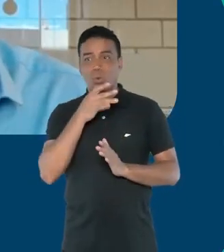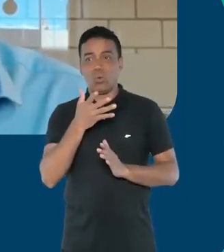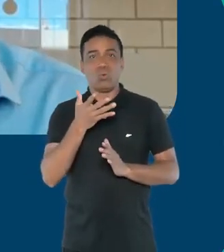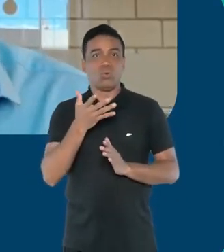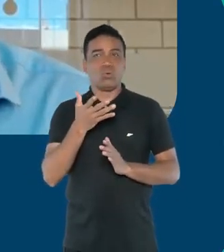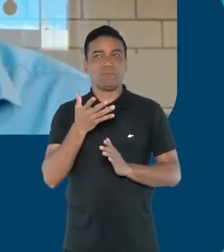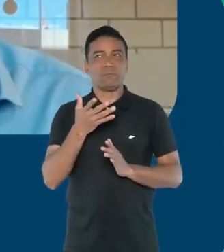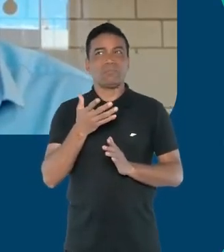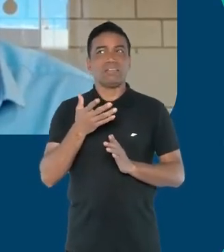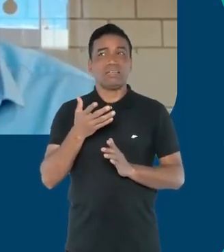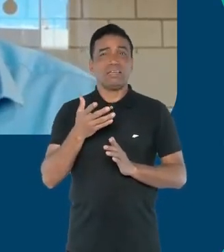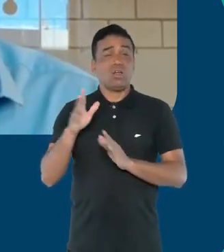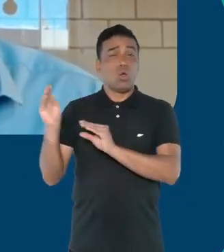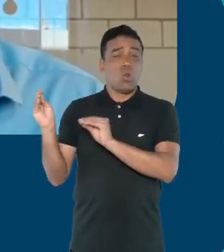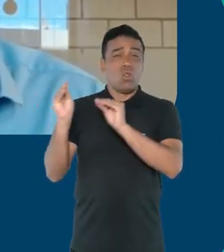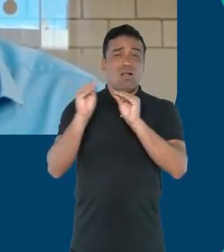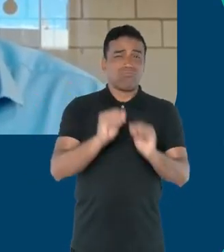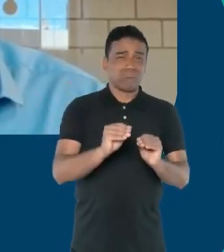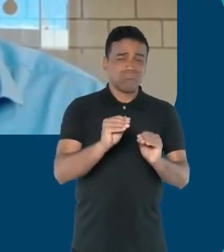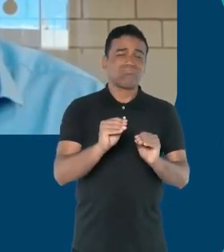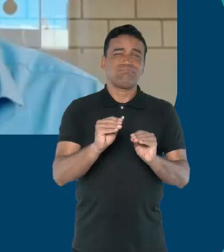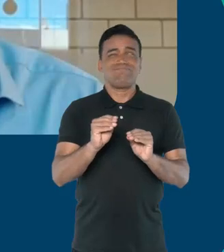sua